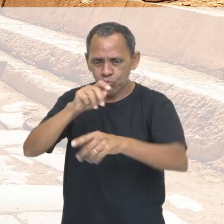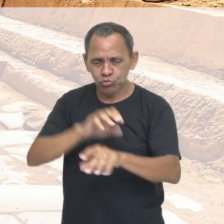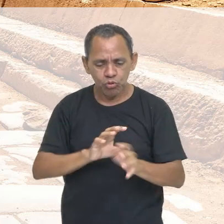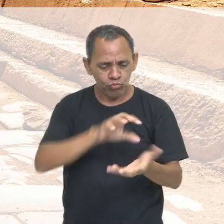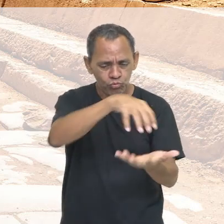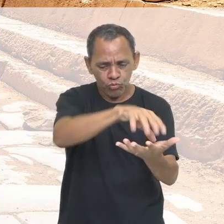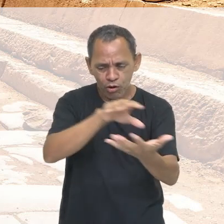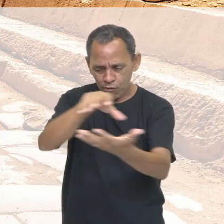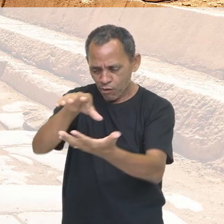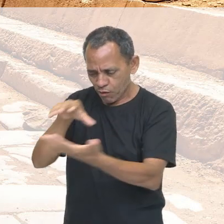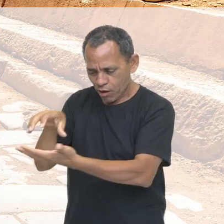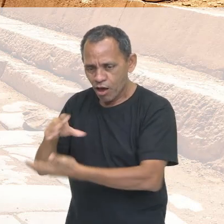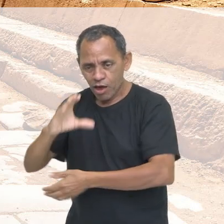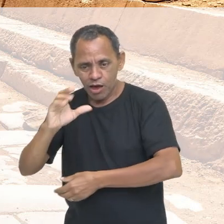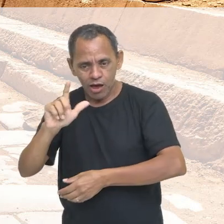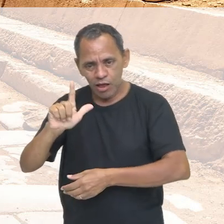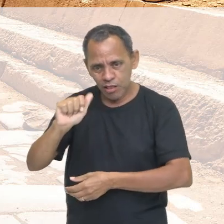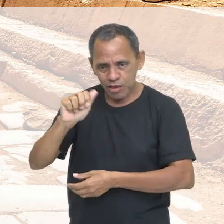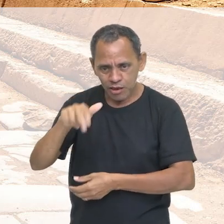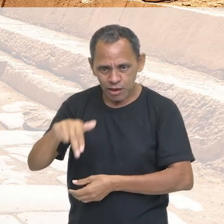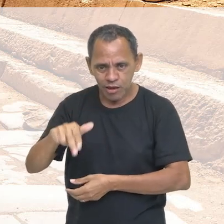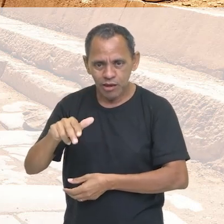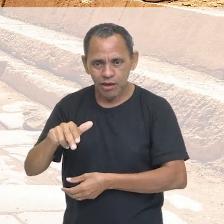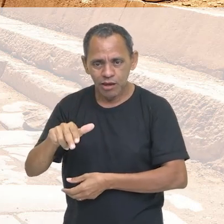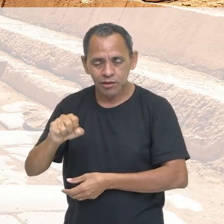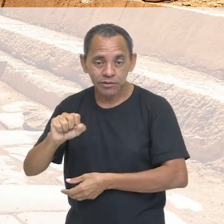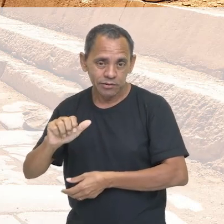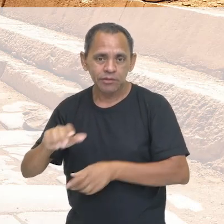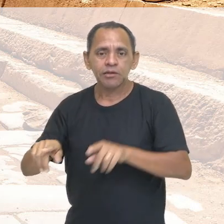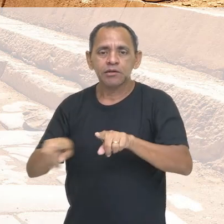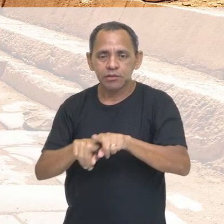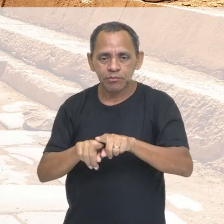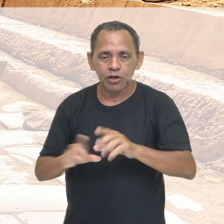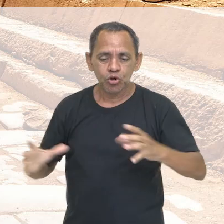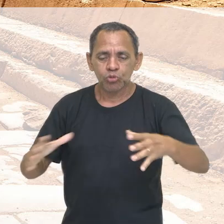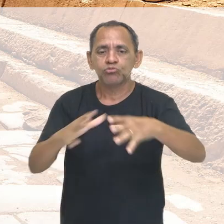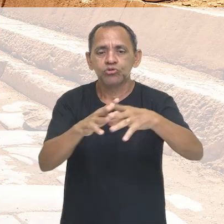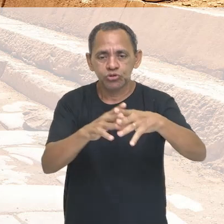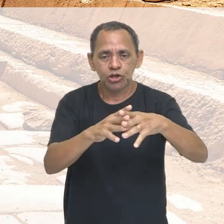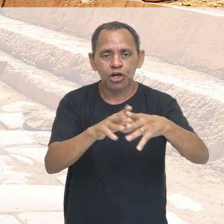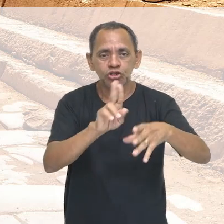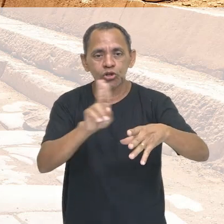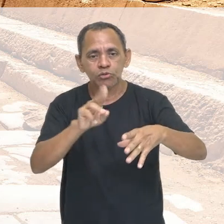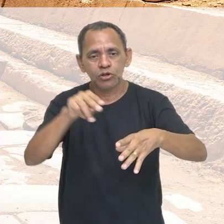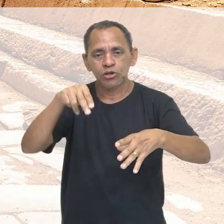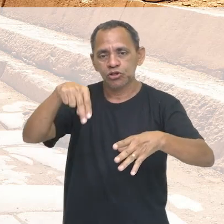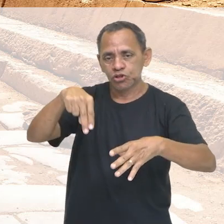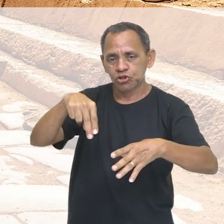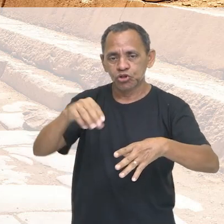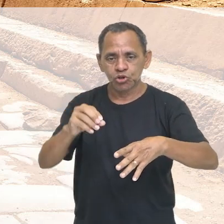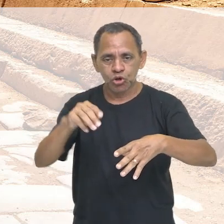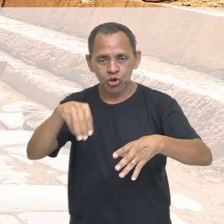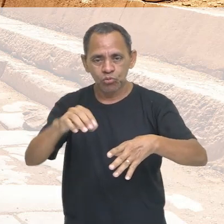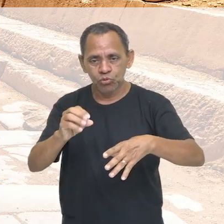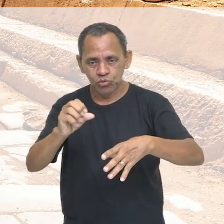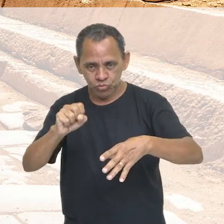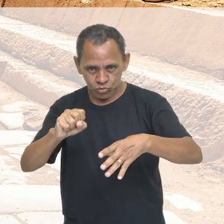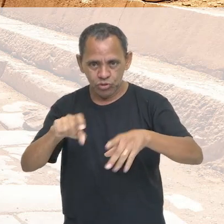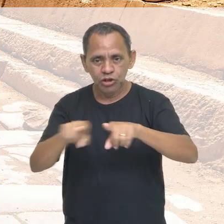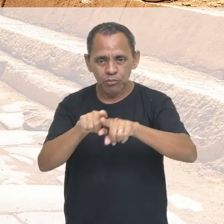vários clãs e que se organizavam em comunidades chamadas de nomos. Tá? E